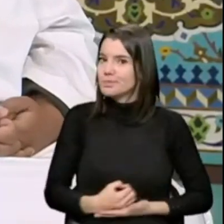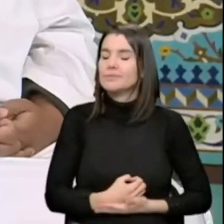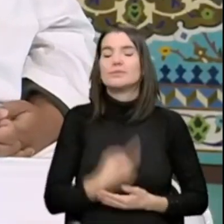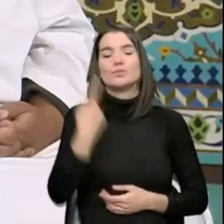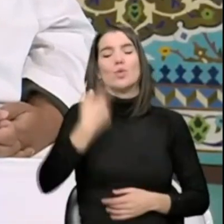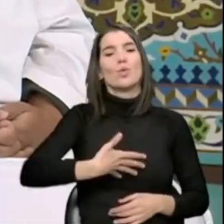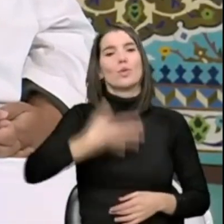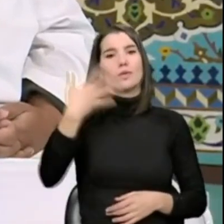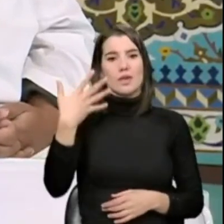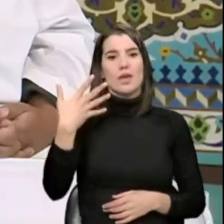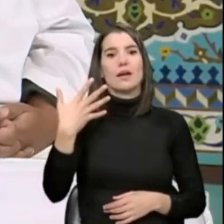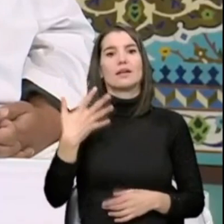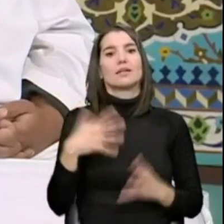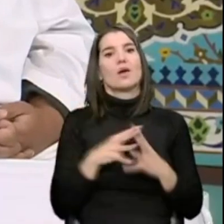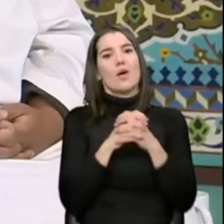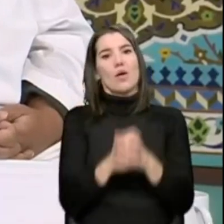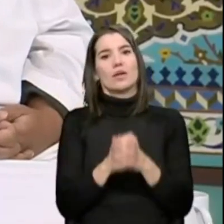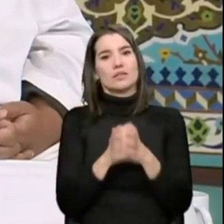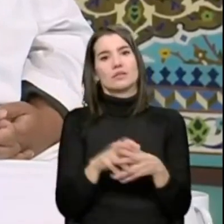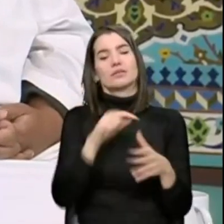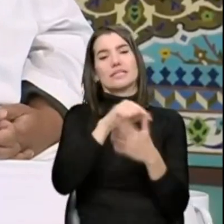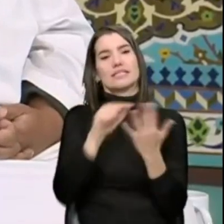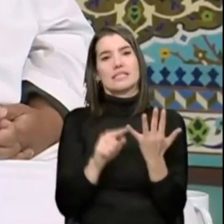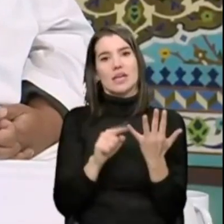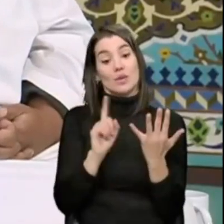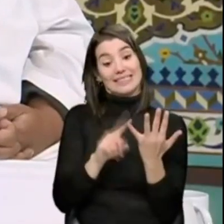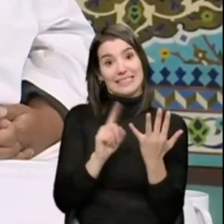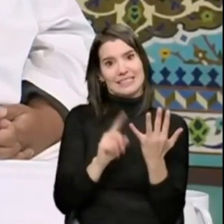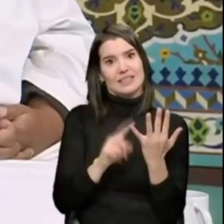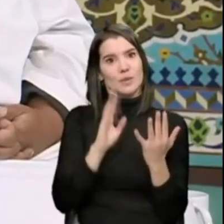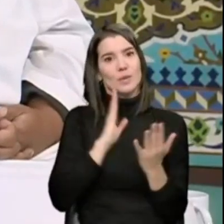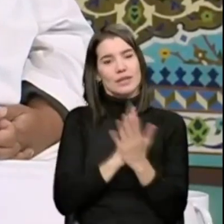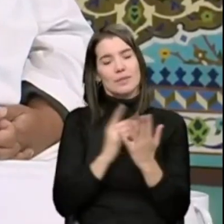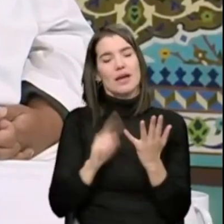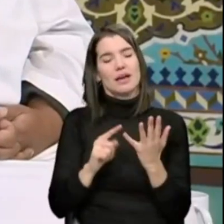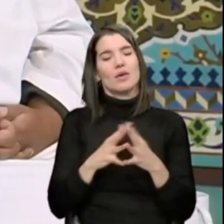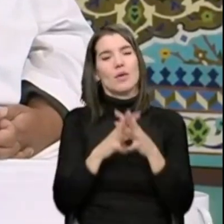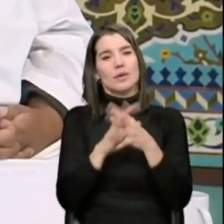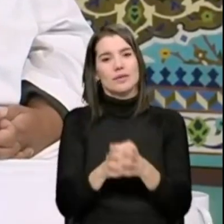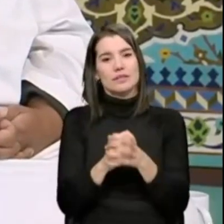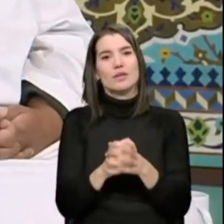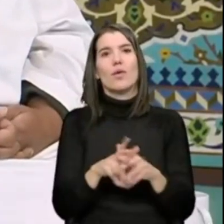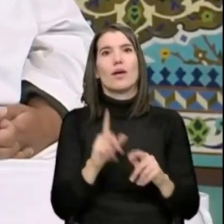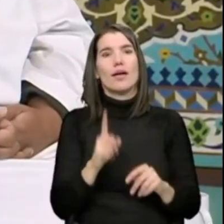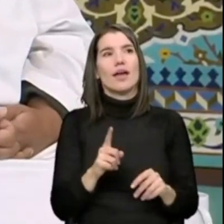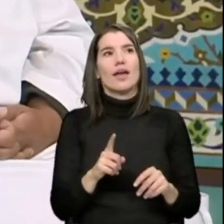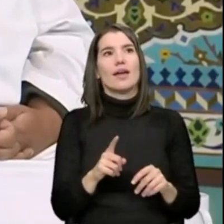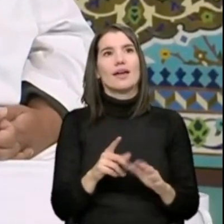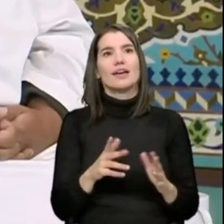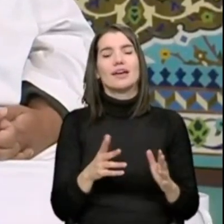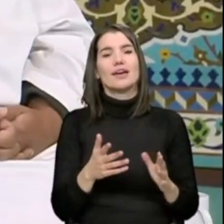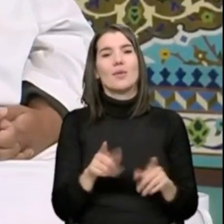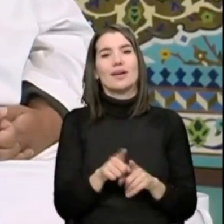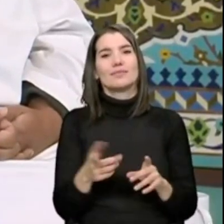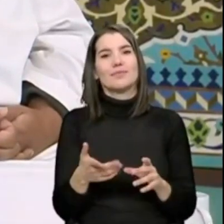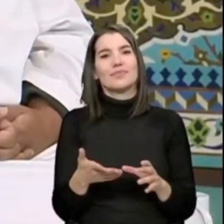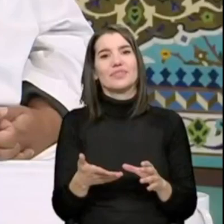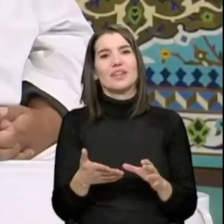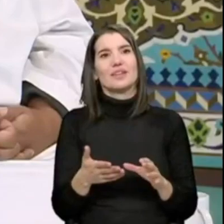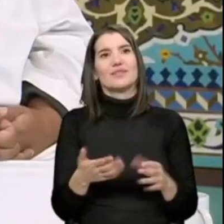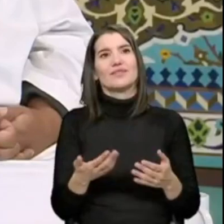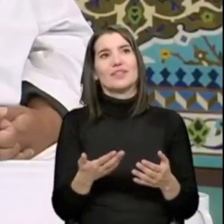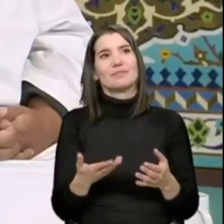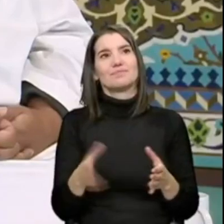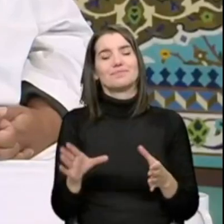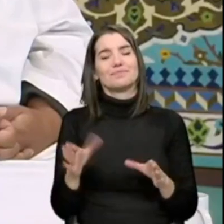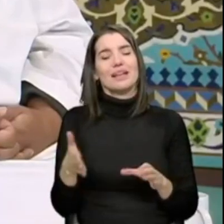dia temos a 5ª oração, esta última, que é o selar, por assim dizer, que Deus